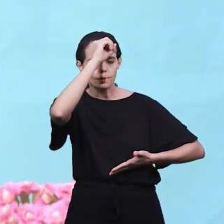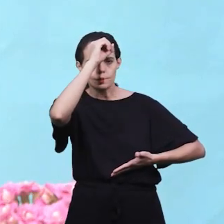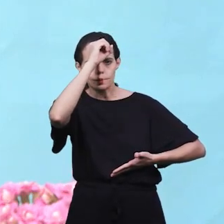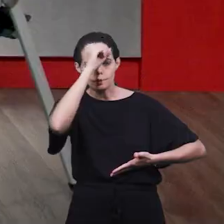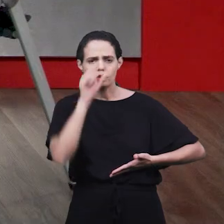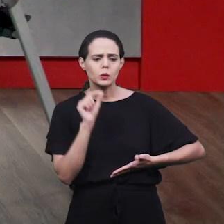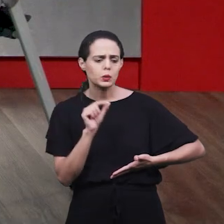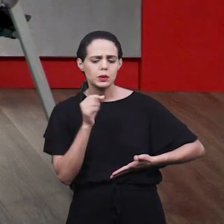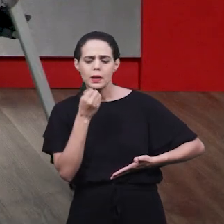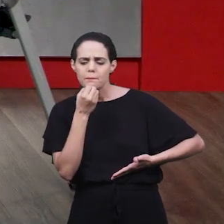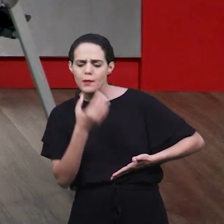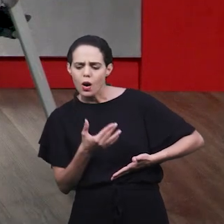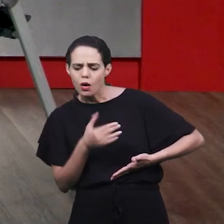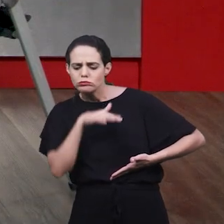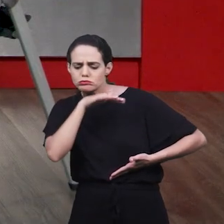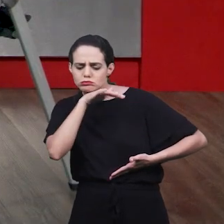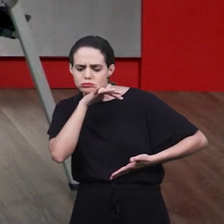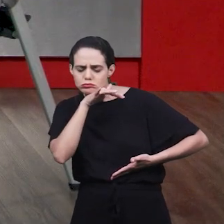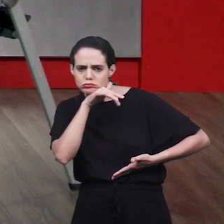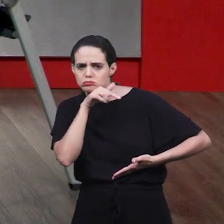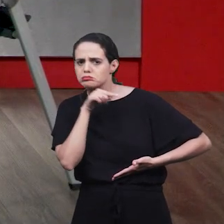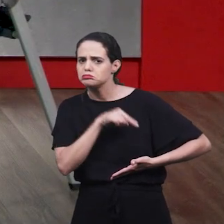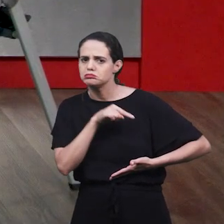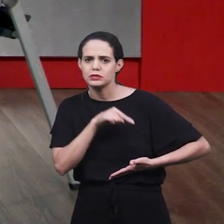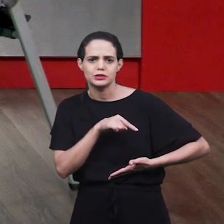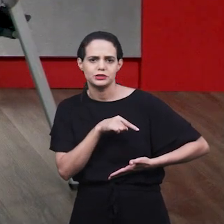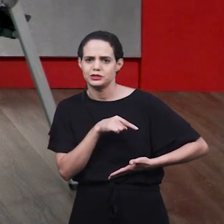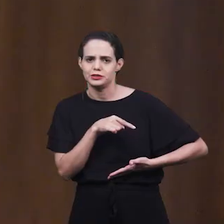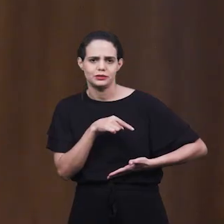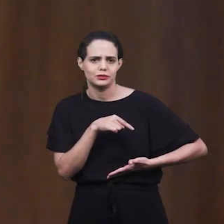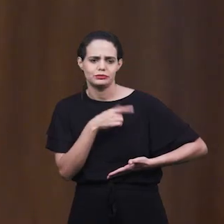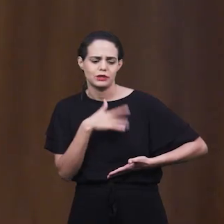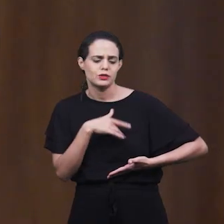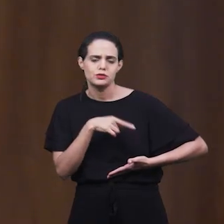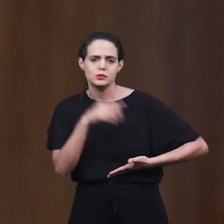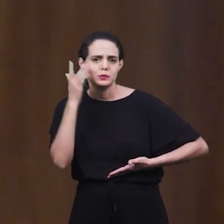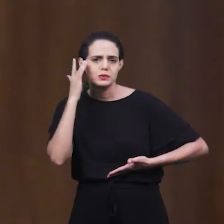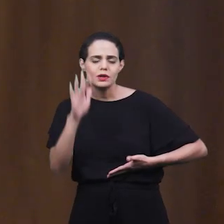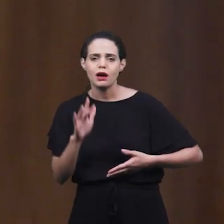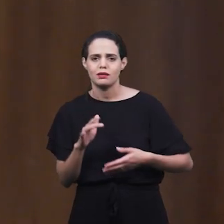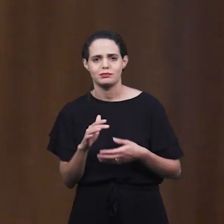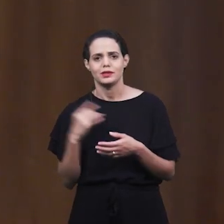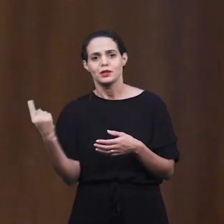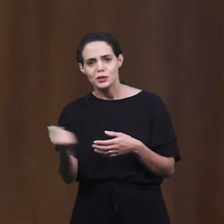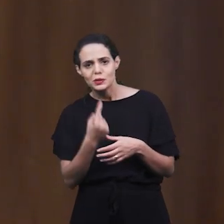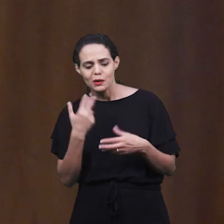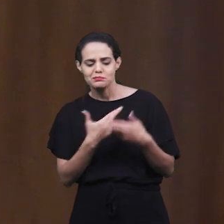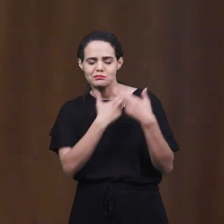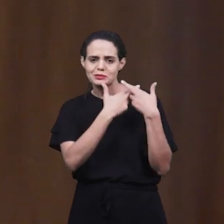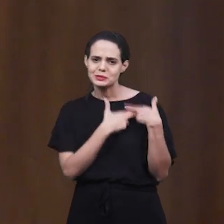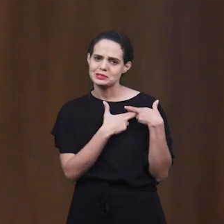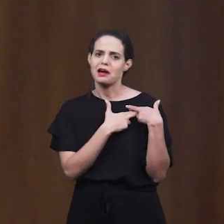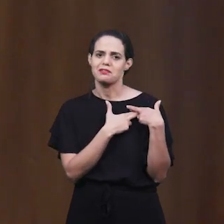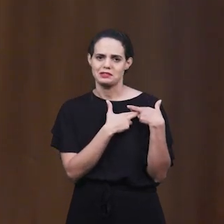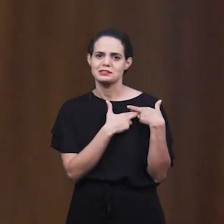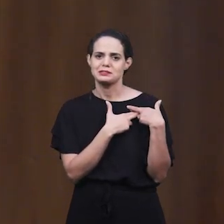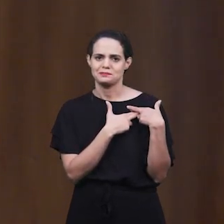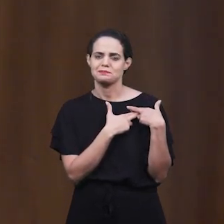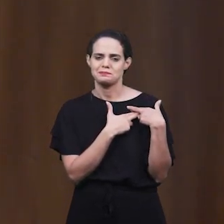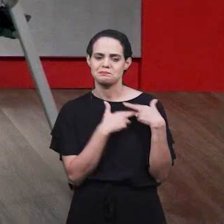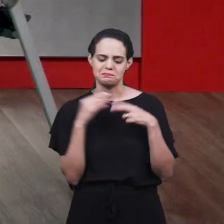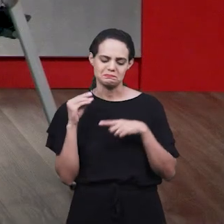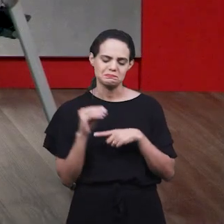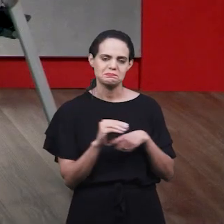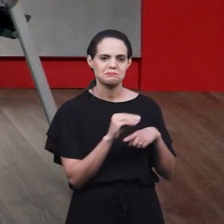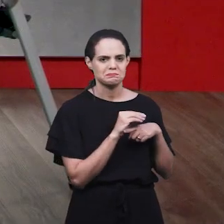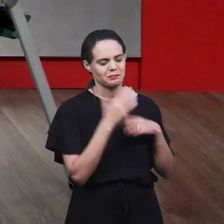Amém, isso mesmo. Não é por acaso que nós somos chamados de responsáveis, né? Exatamente. Muito bem, Natália. Eu quero te agradecer